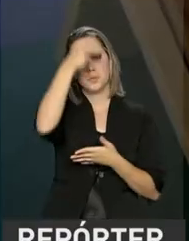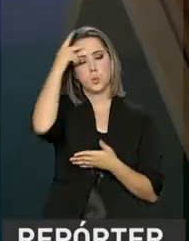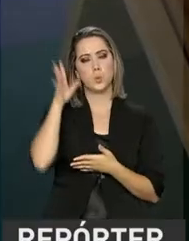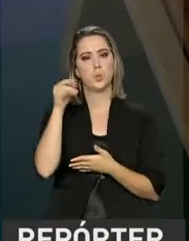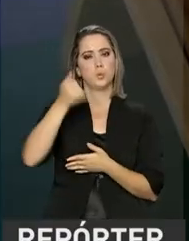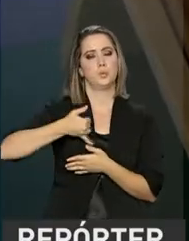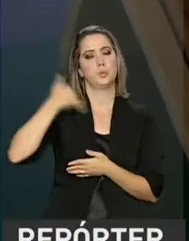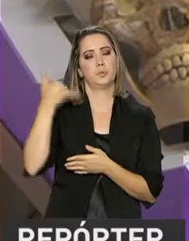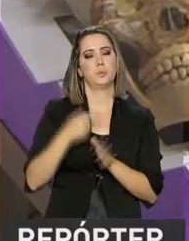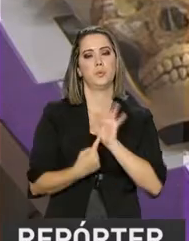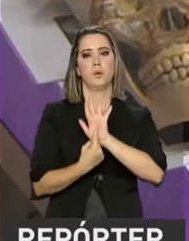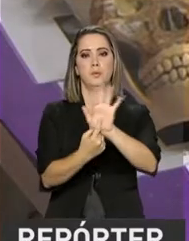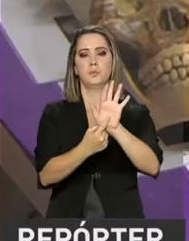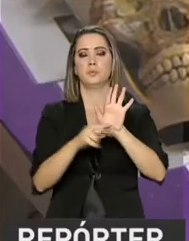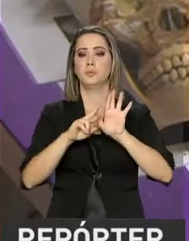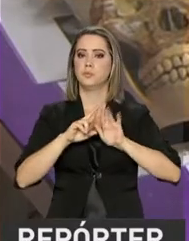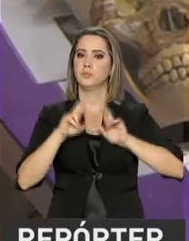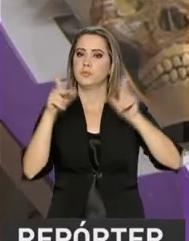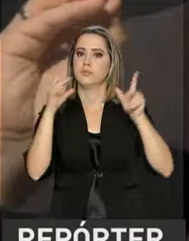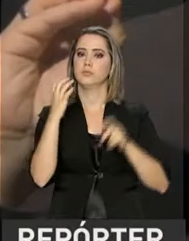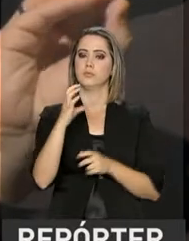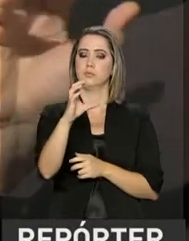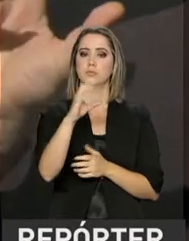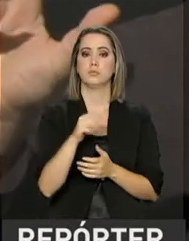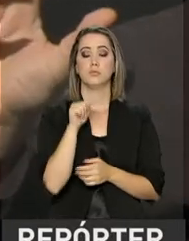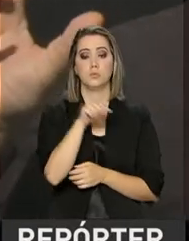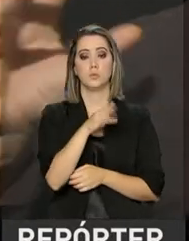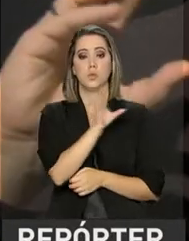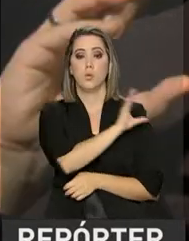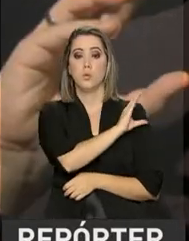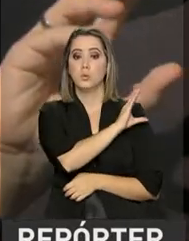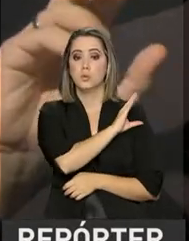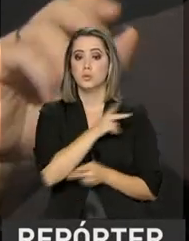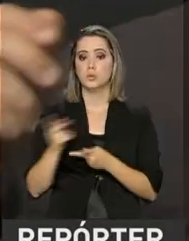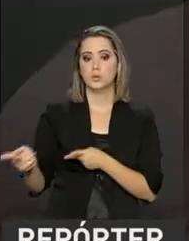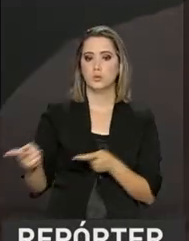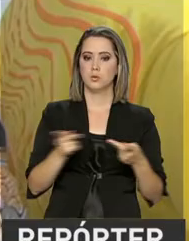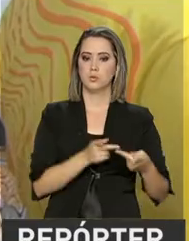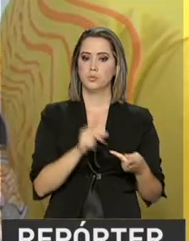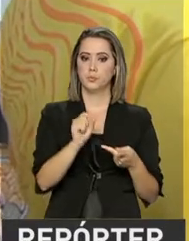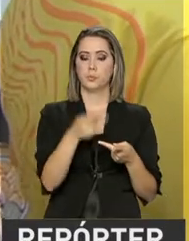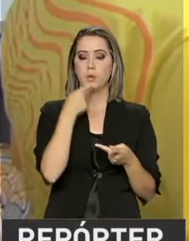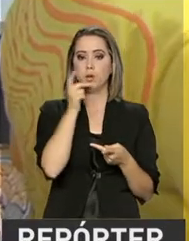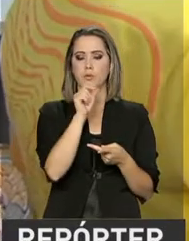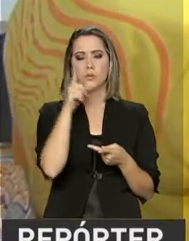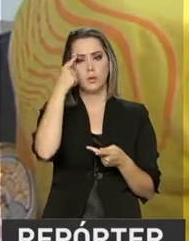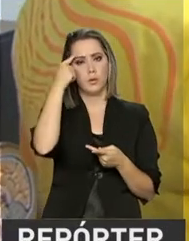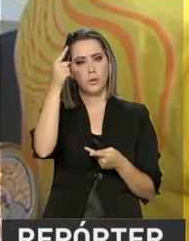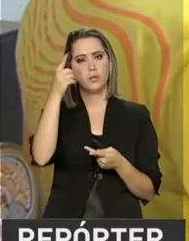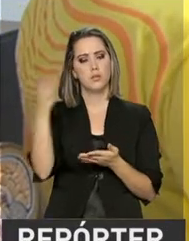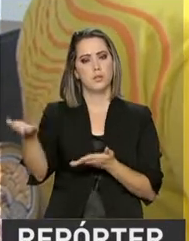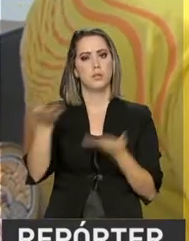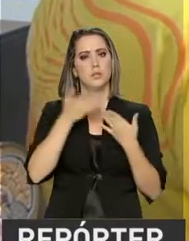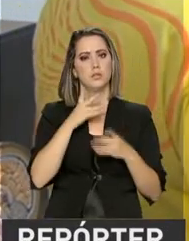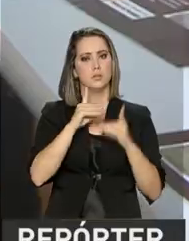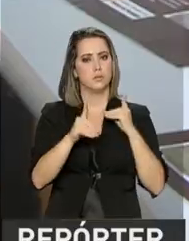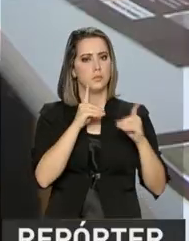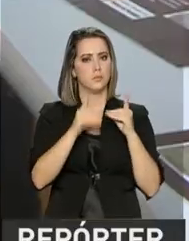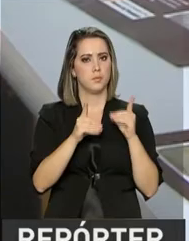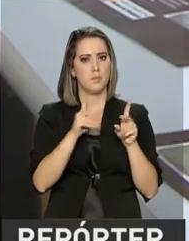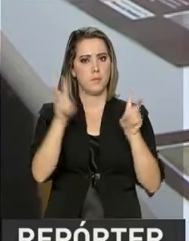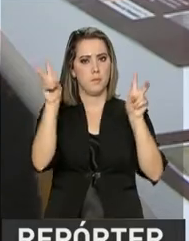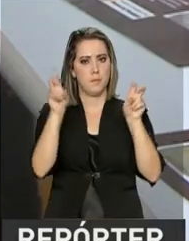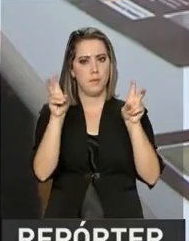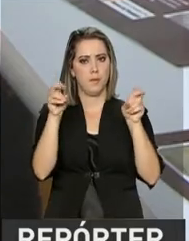idades para mostrar um lado diferente da ciência. O coordenador de visitação do museu diz que a ideia é trazer debates sobre